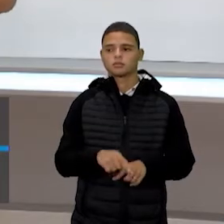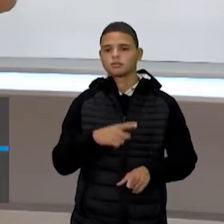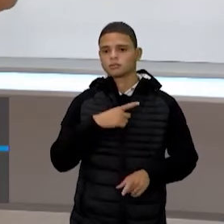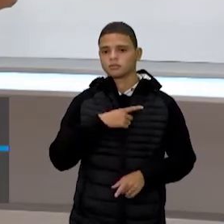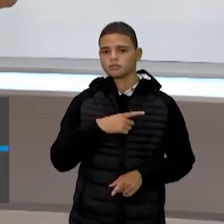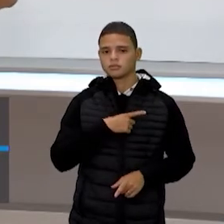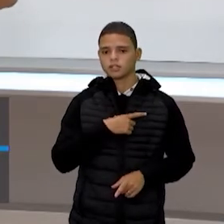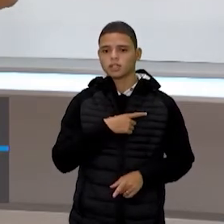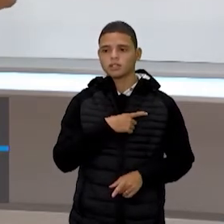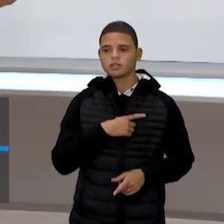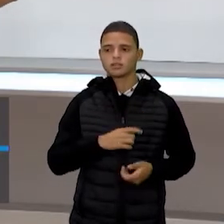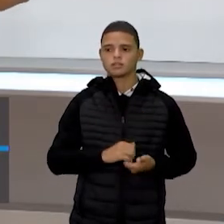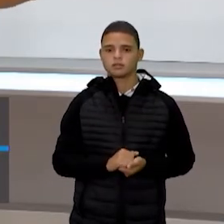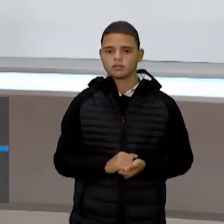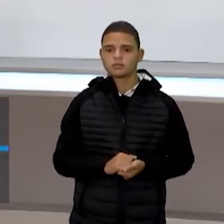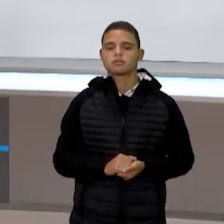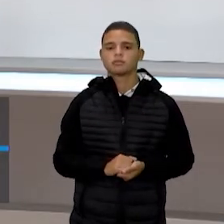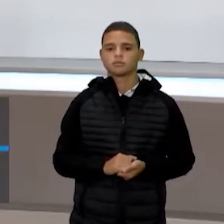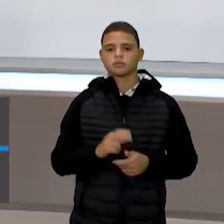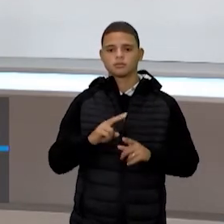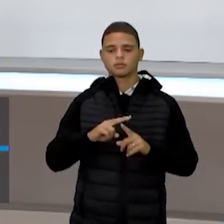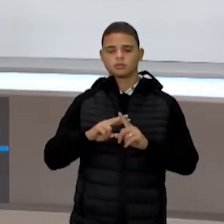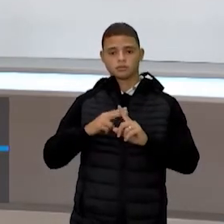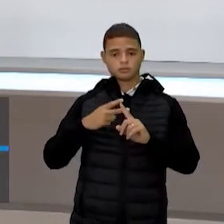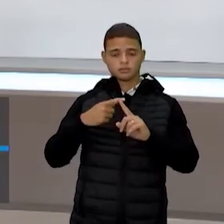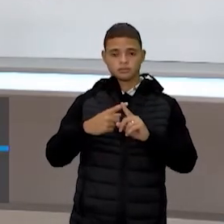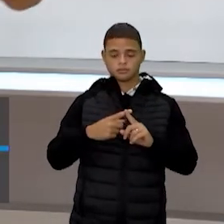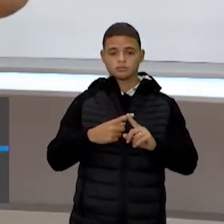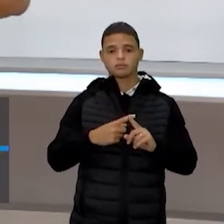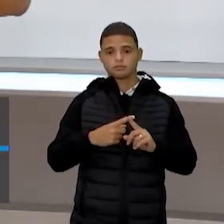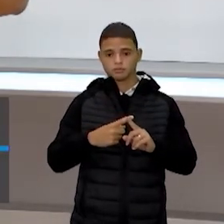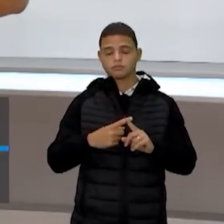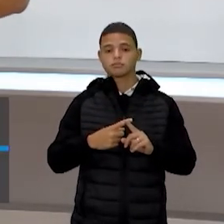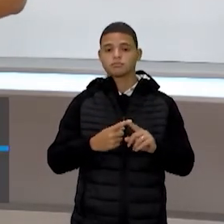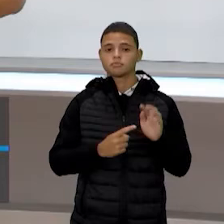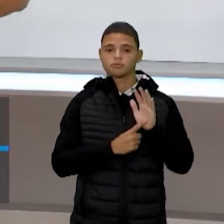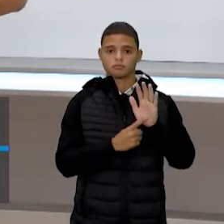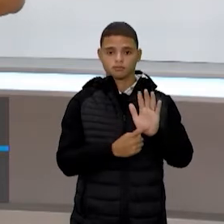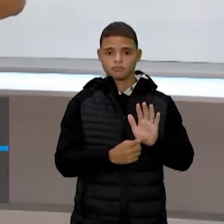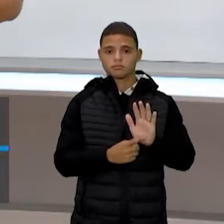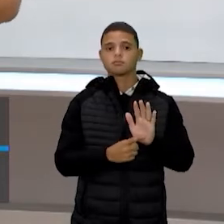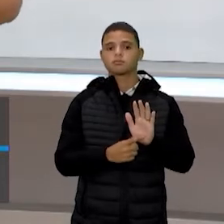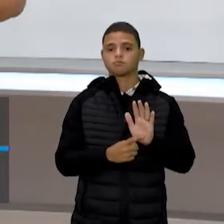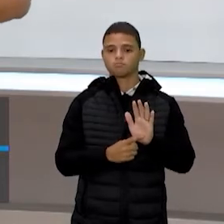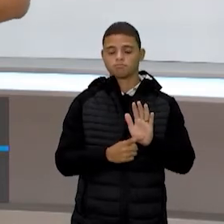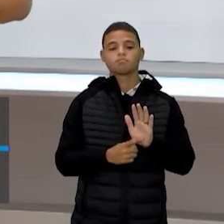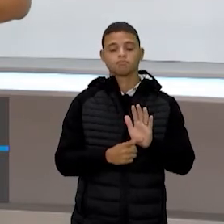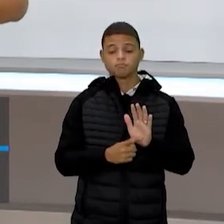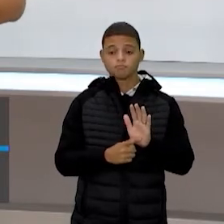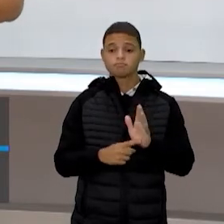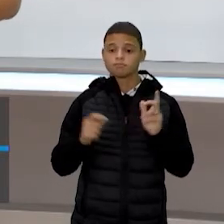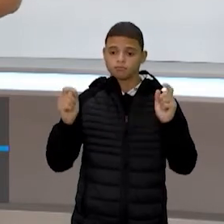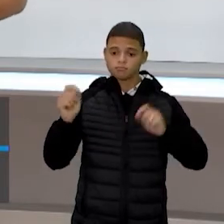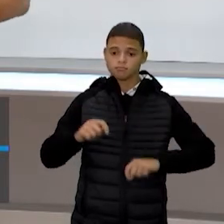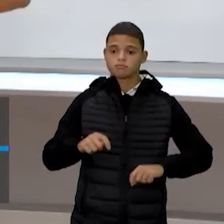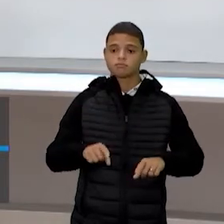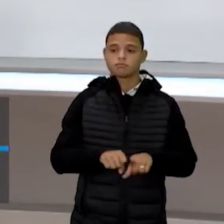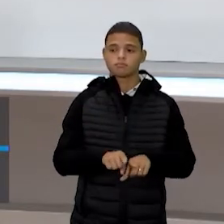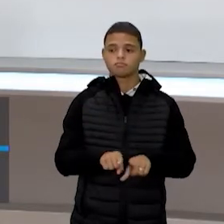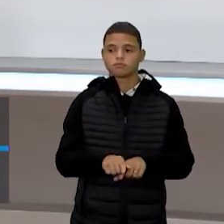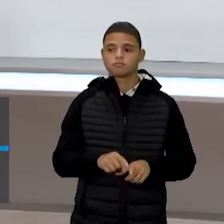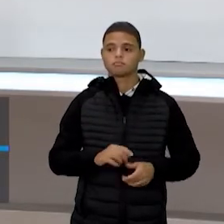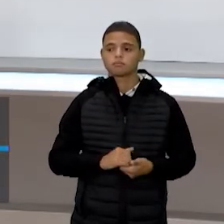fazer a multiplicação em x para provar que as relações são proporcionais, elas funcionam aqui também. Então,